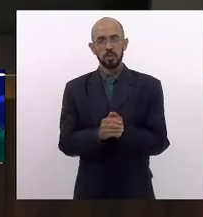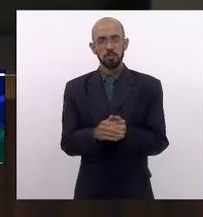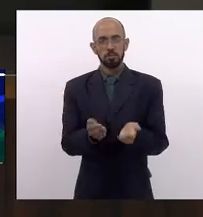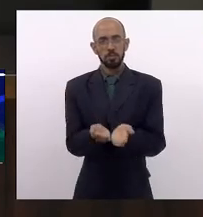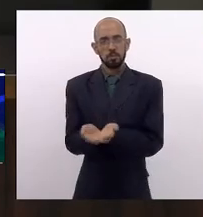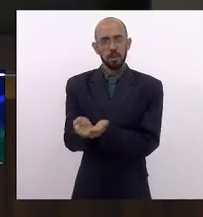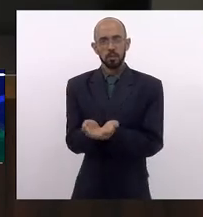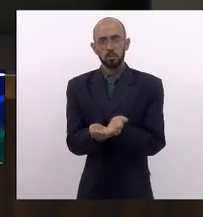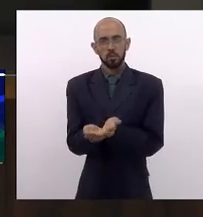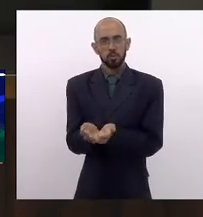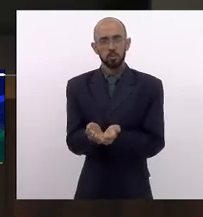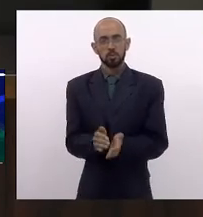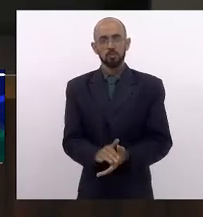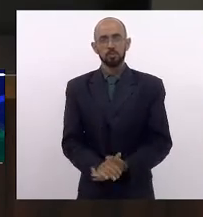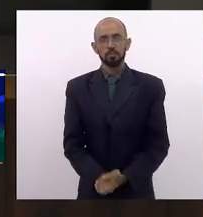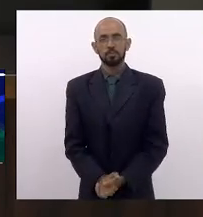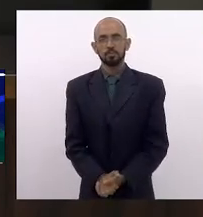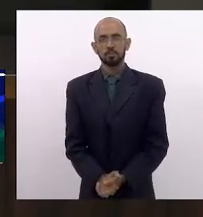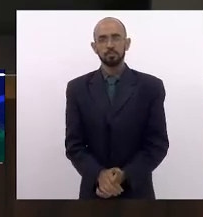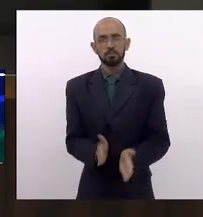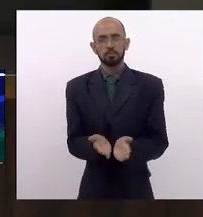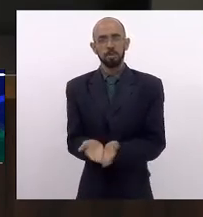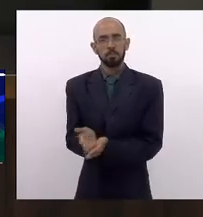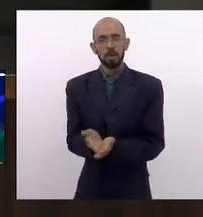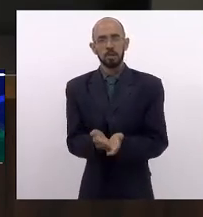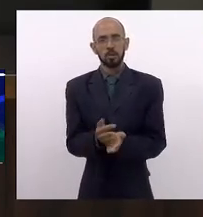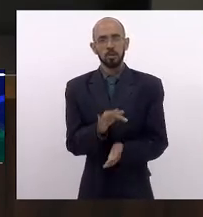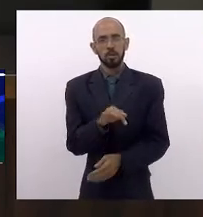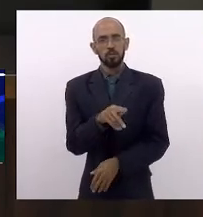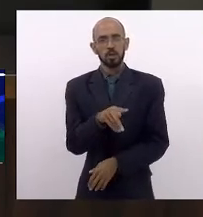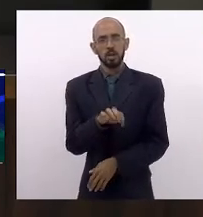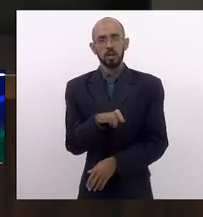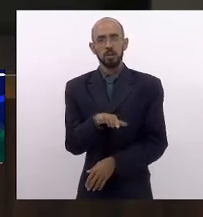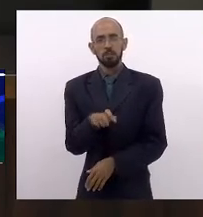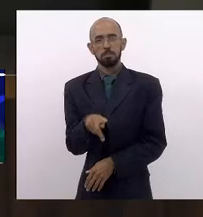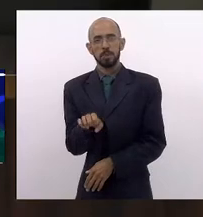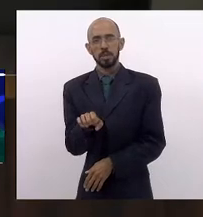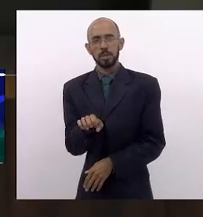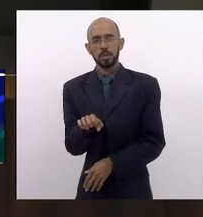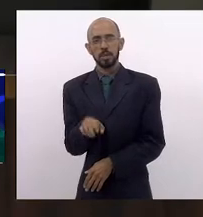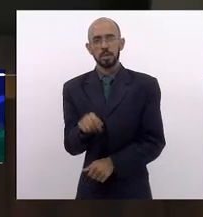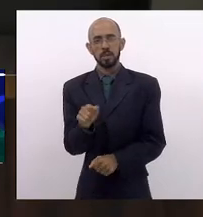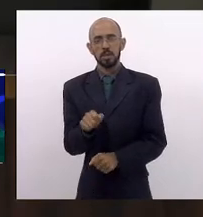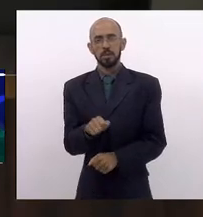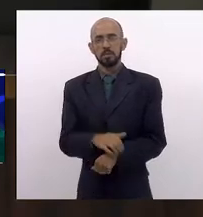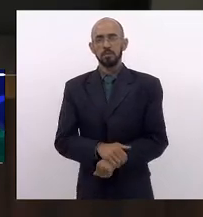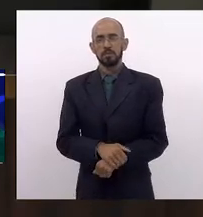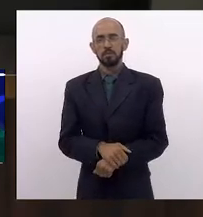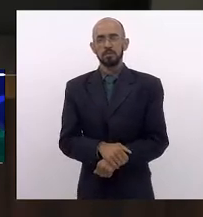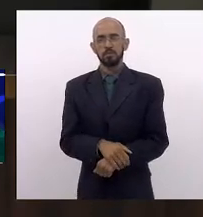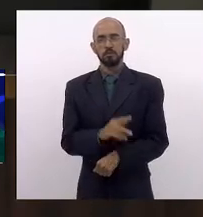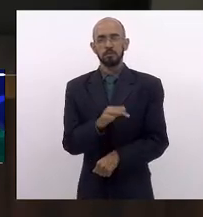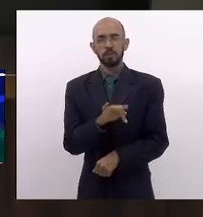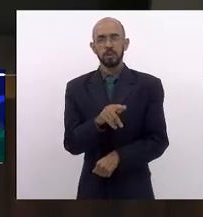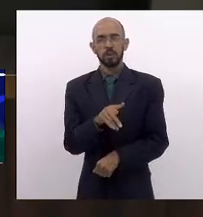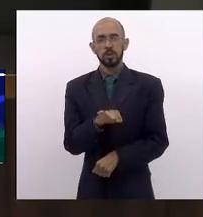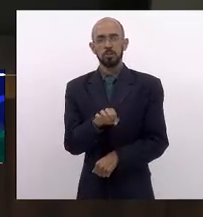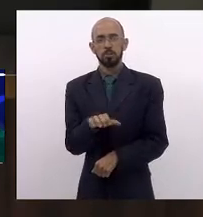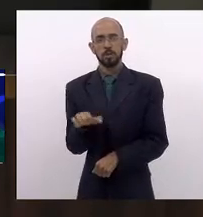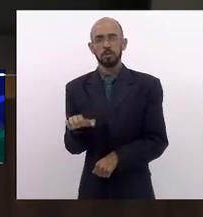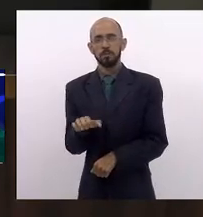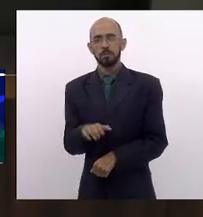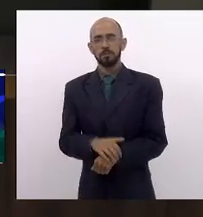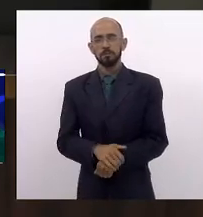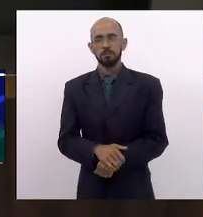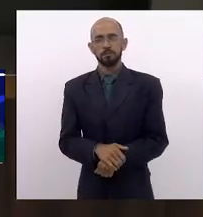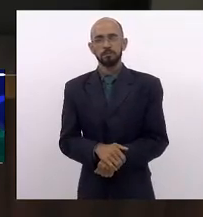Beto o deputado Bebeto Deputado Felipe poubel Deputado Felipe poubel